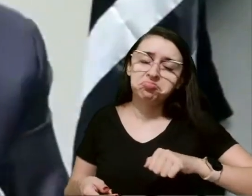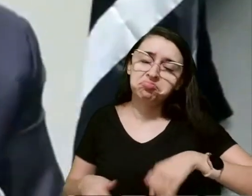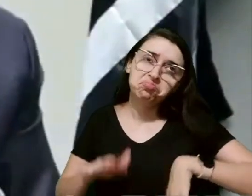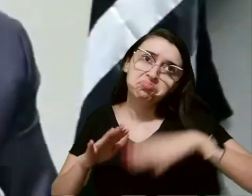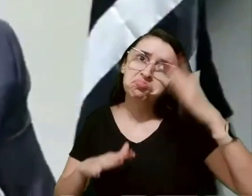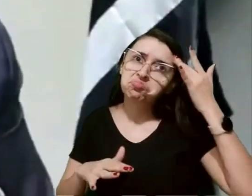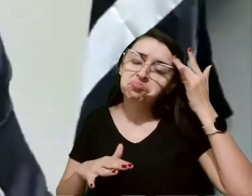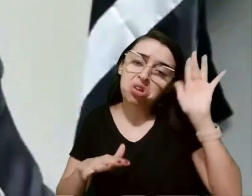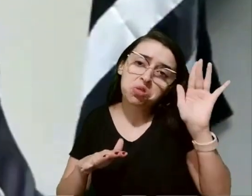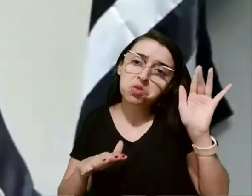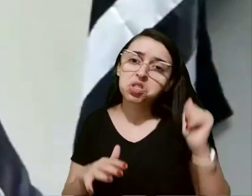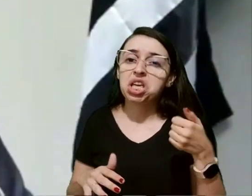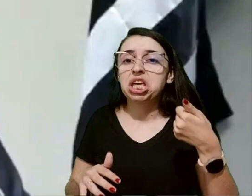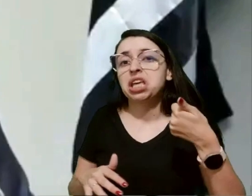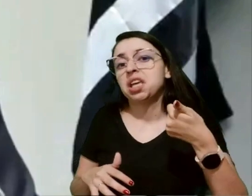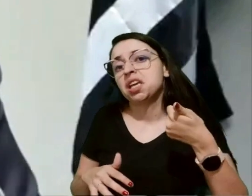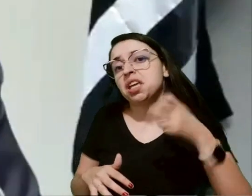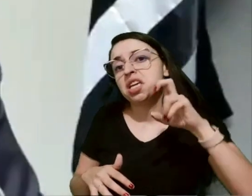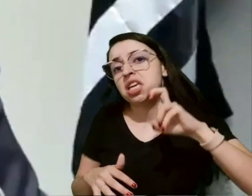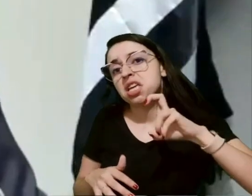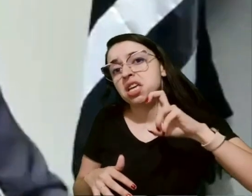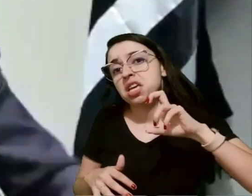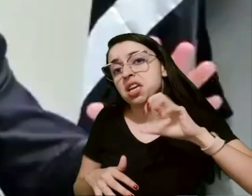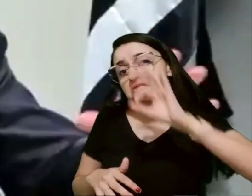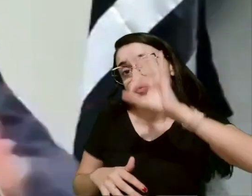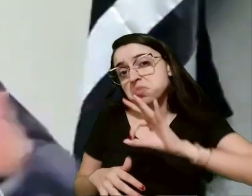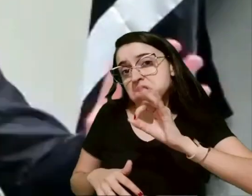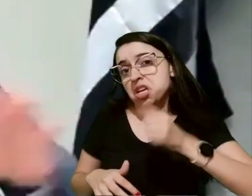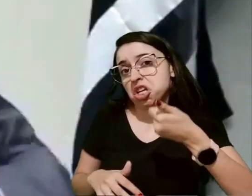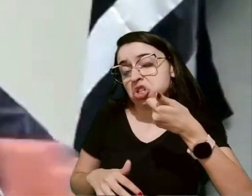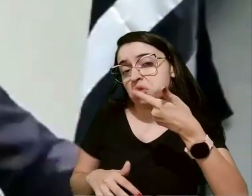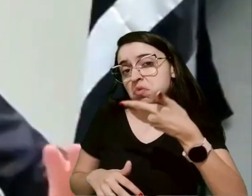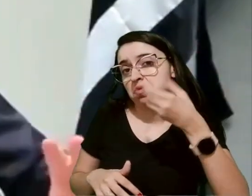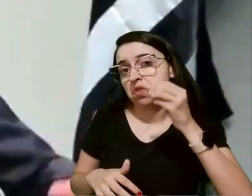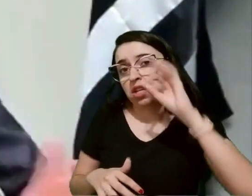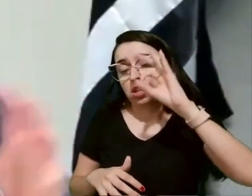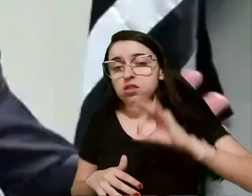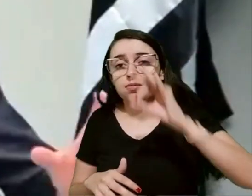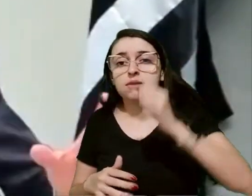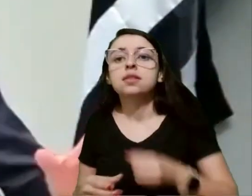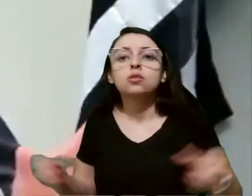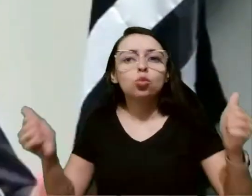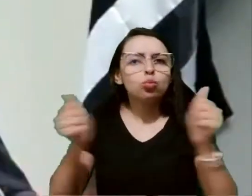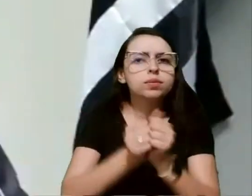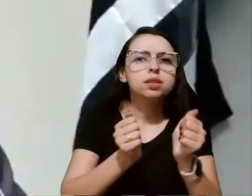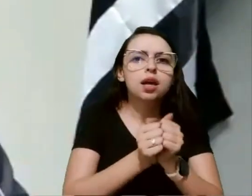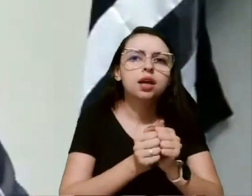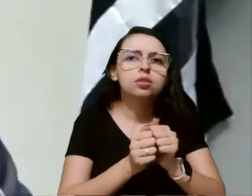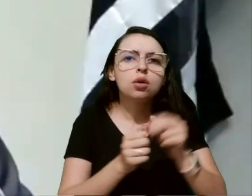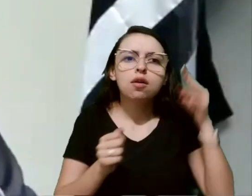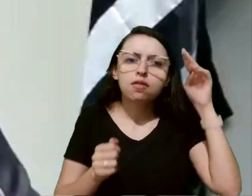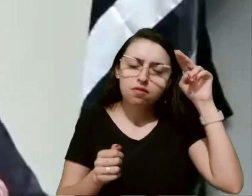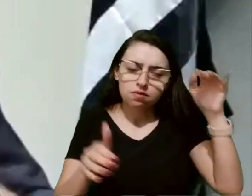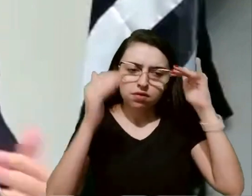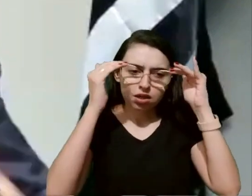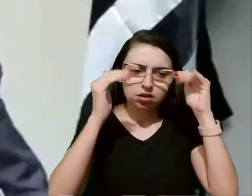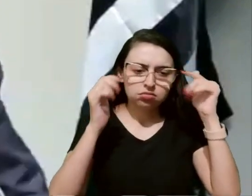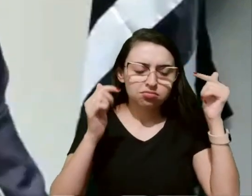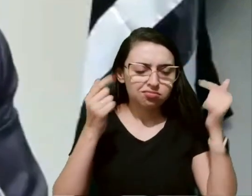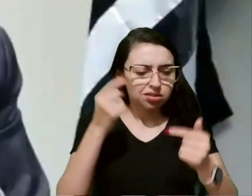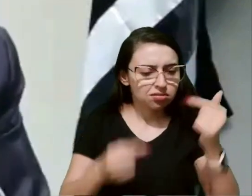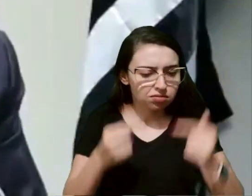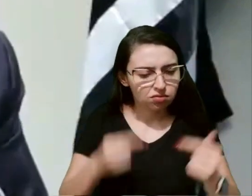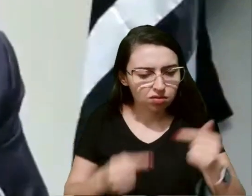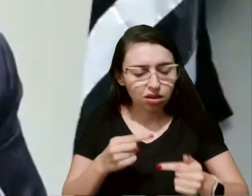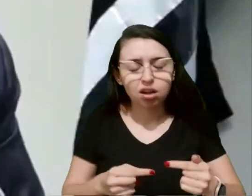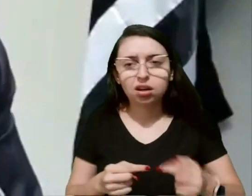15, 20%. Você pode ter né, combinando visões diferentes no mesmo painel julgador. Você vai começar a ter discussões, as